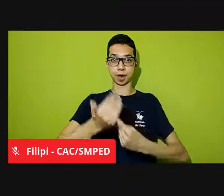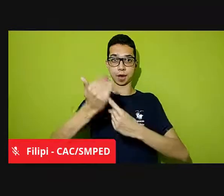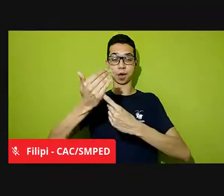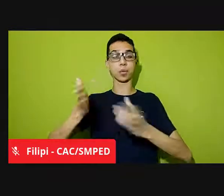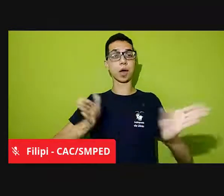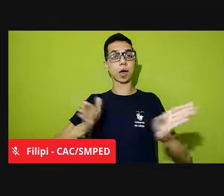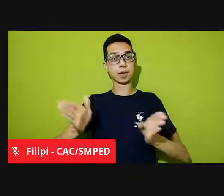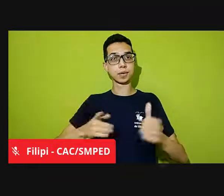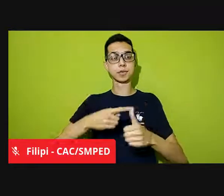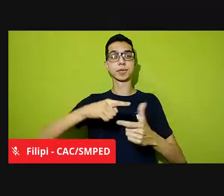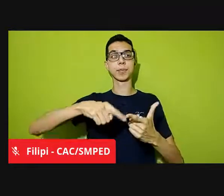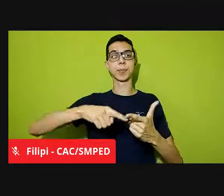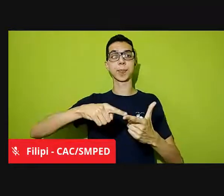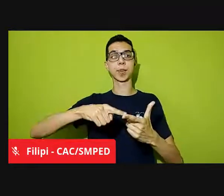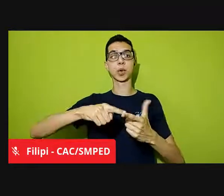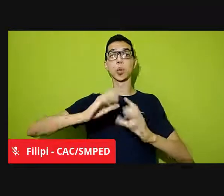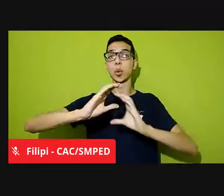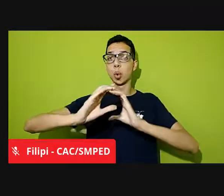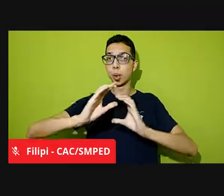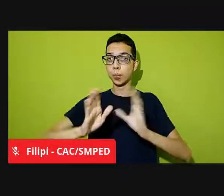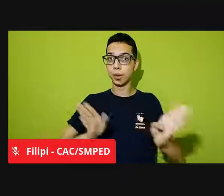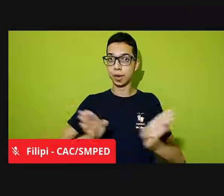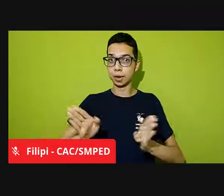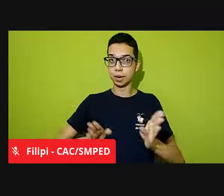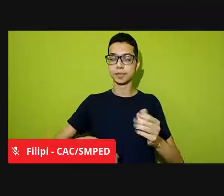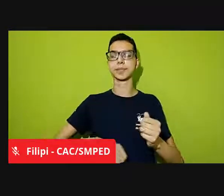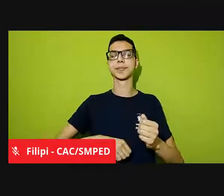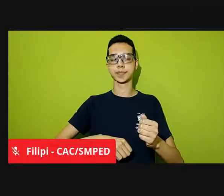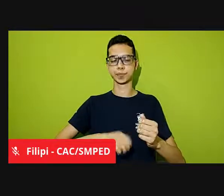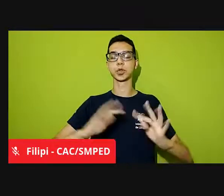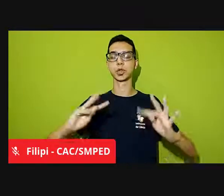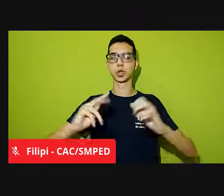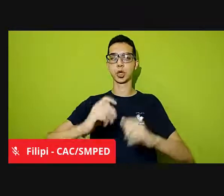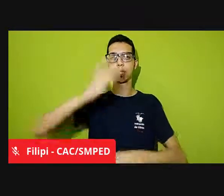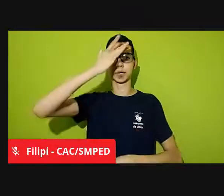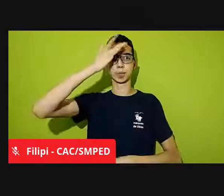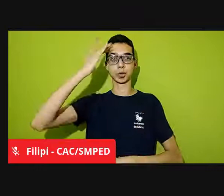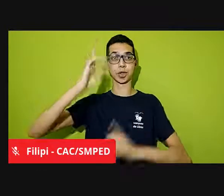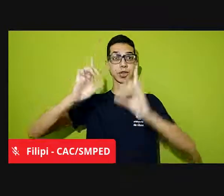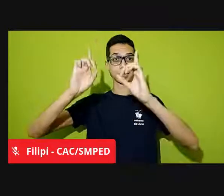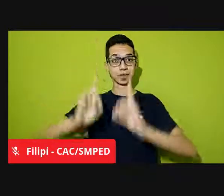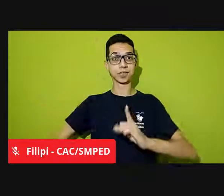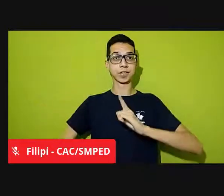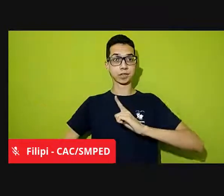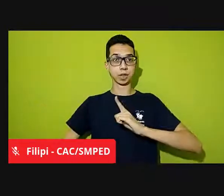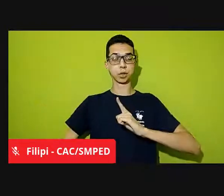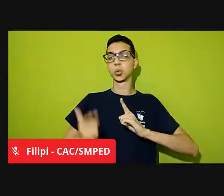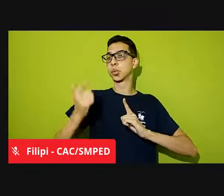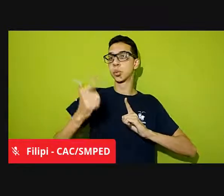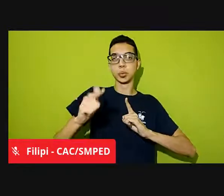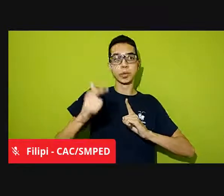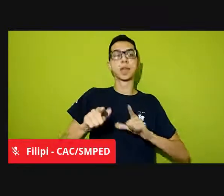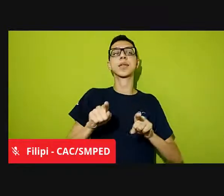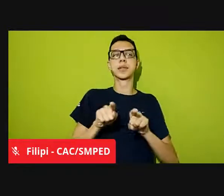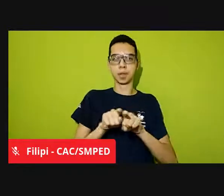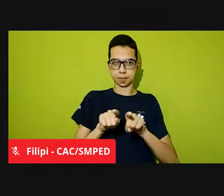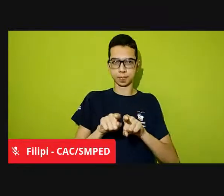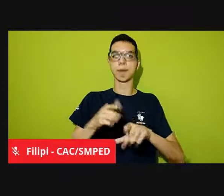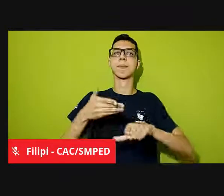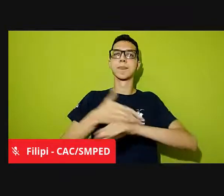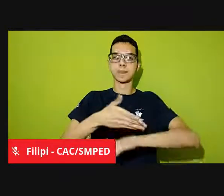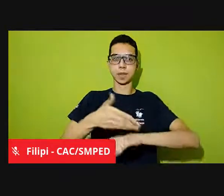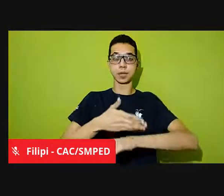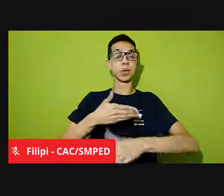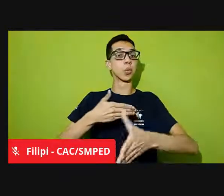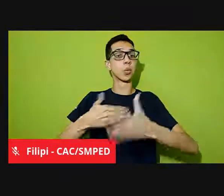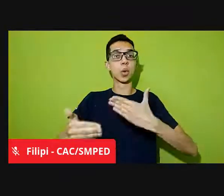na comunicação, para que todas as pessoas, né, com e sem deficiência realmente participem e ocupem todo e